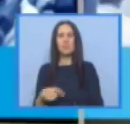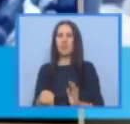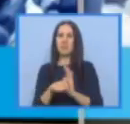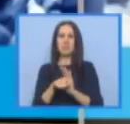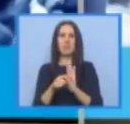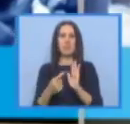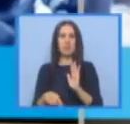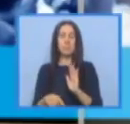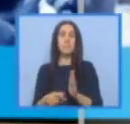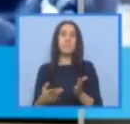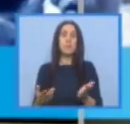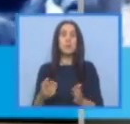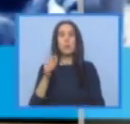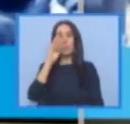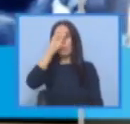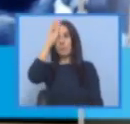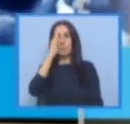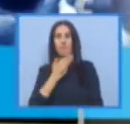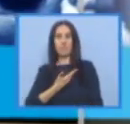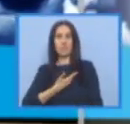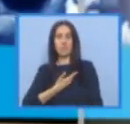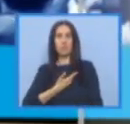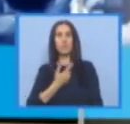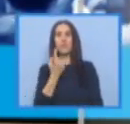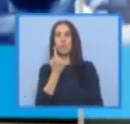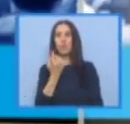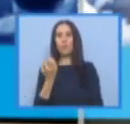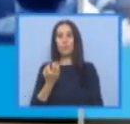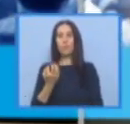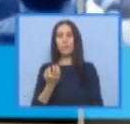provocação. E o Papa Francisco foi um daqueles